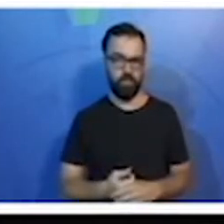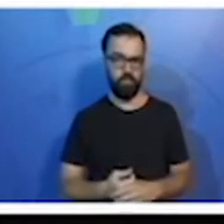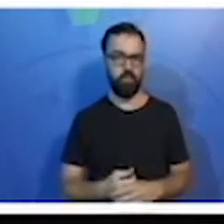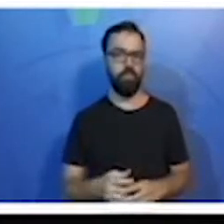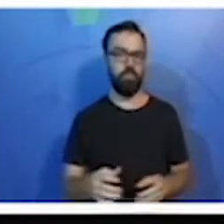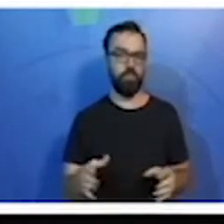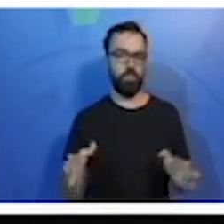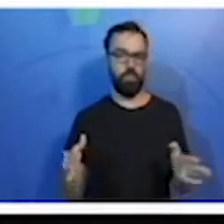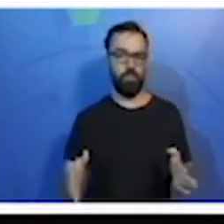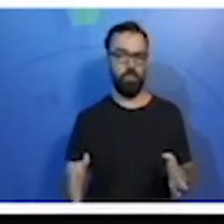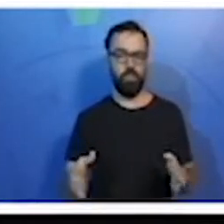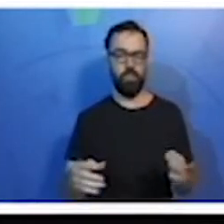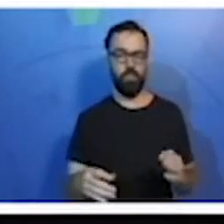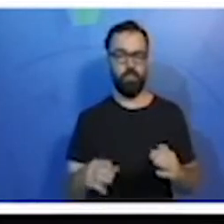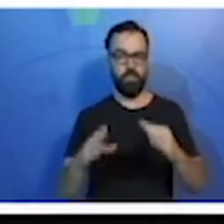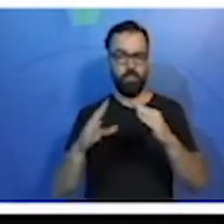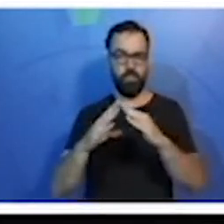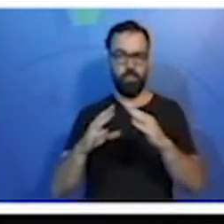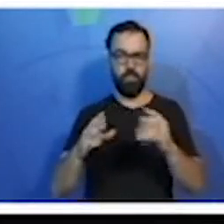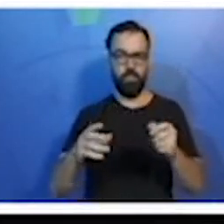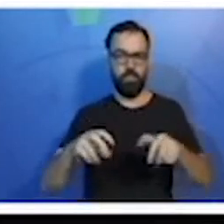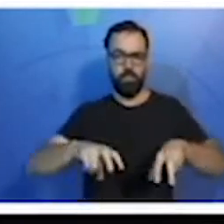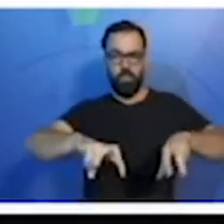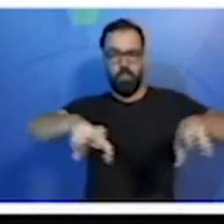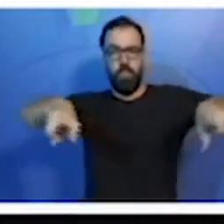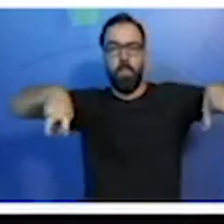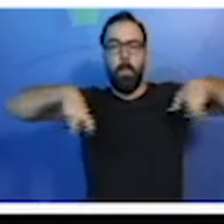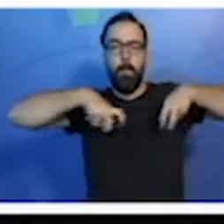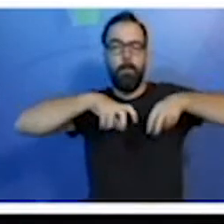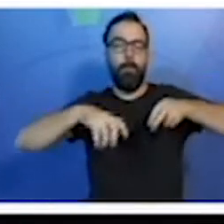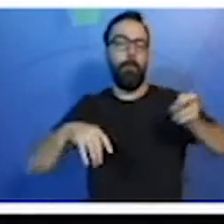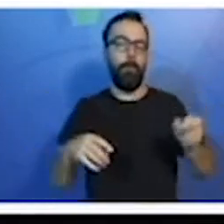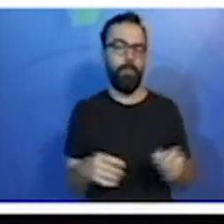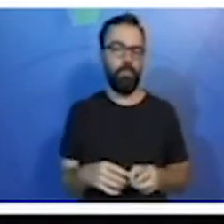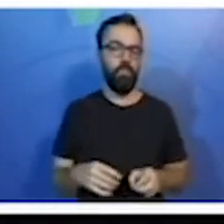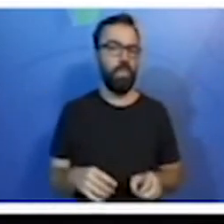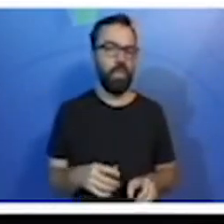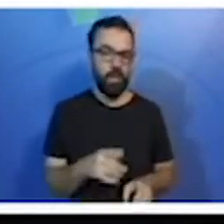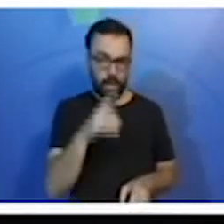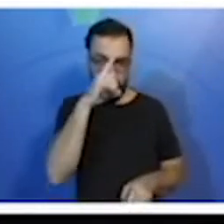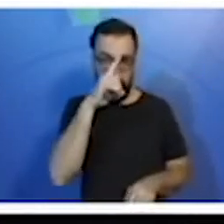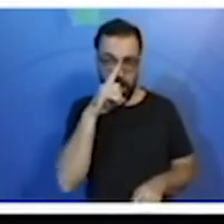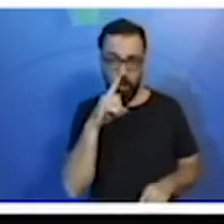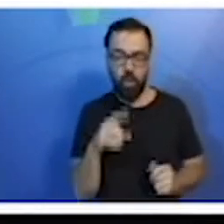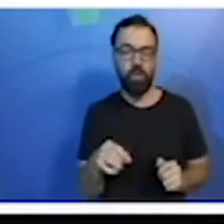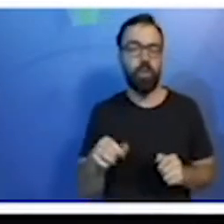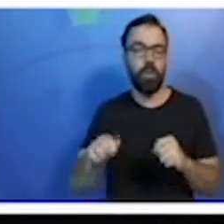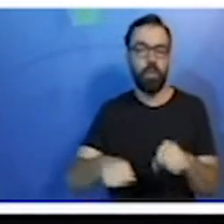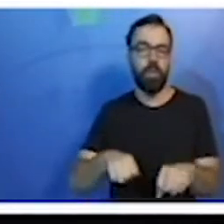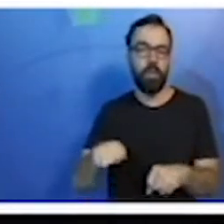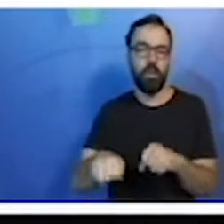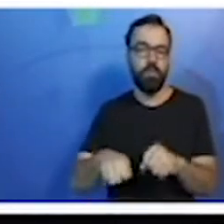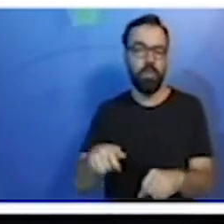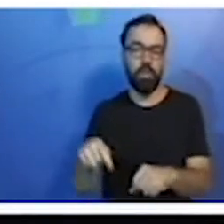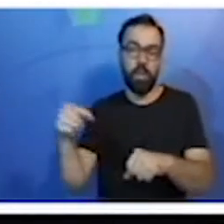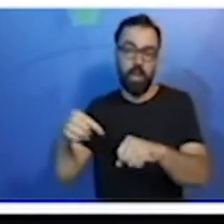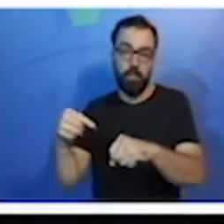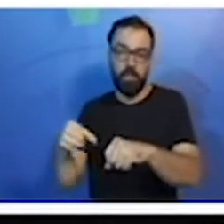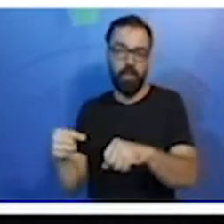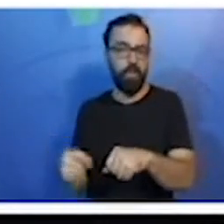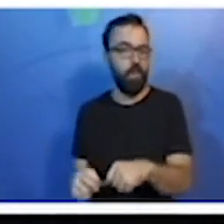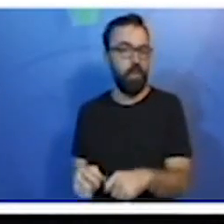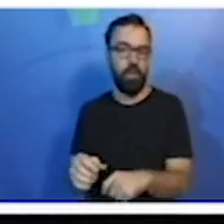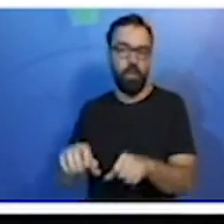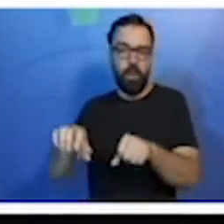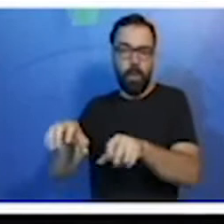de maneira coberta de maneira Indoor dentro de ginásio é uma modalidade que envolve certo risco porque as bicicletas do tipo de modalidade de ciclismo de pista